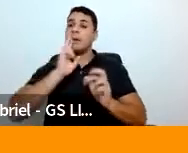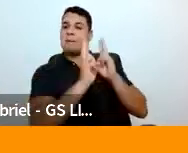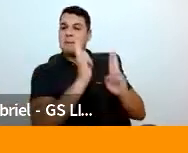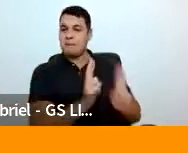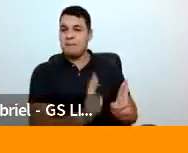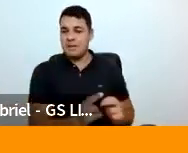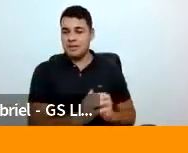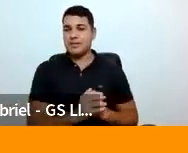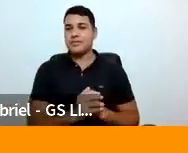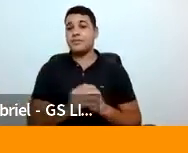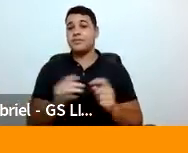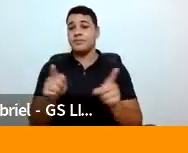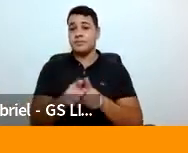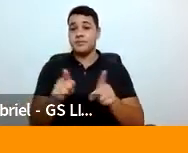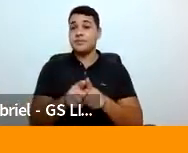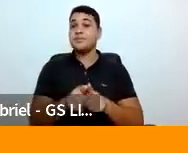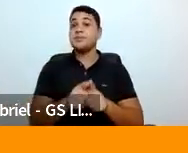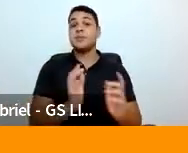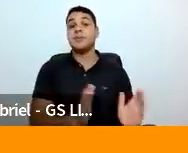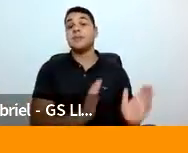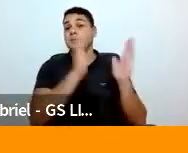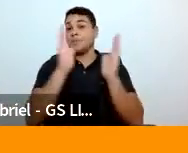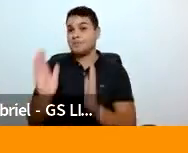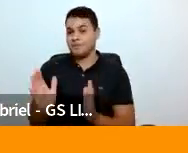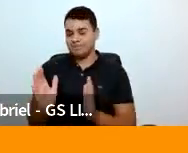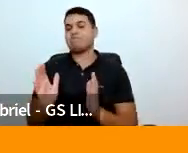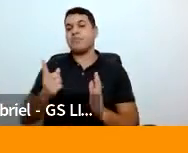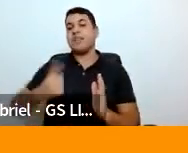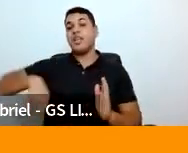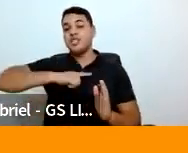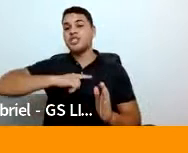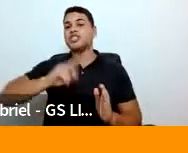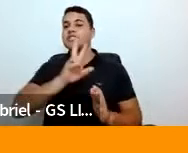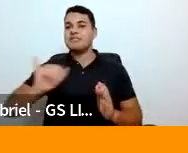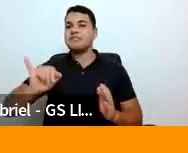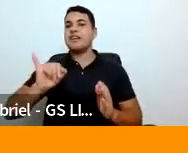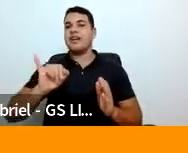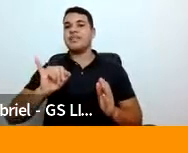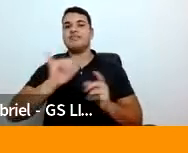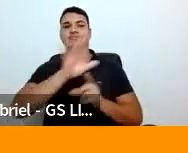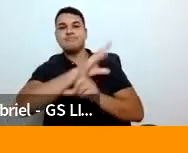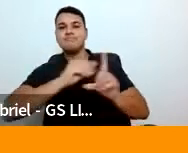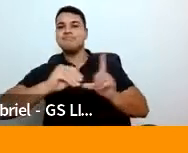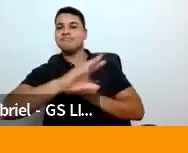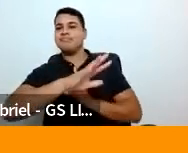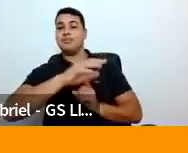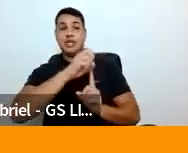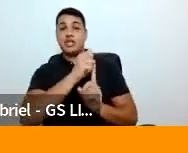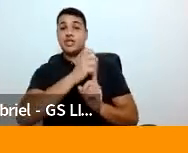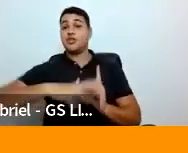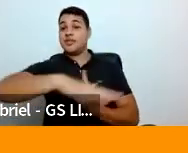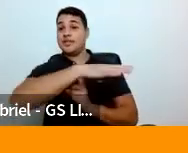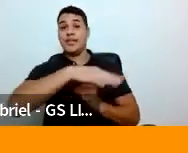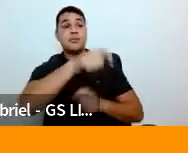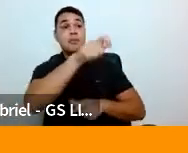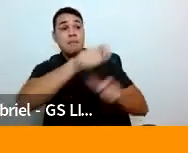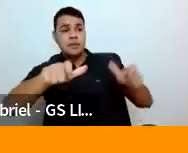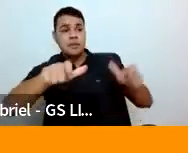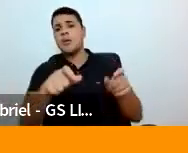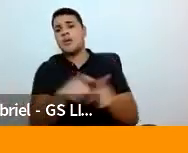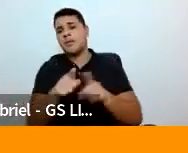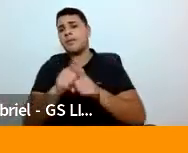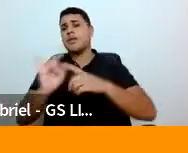outro momento, a gente vai abrir uma consulta pública, para que a sociedade, em geral, né, a partir de algumas instituições, também